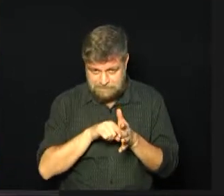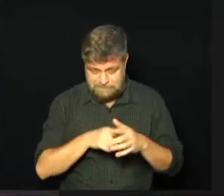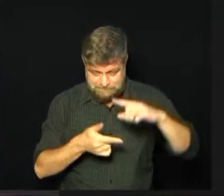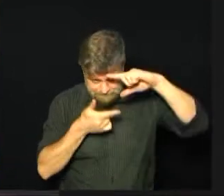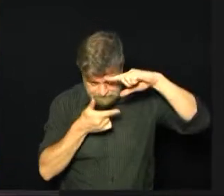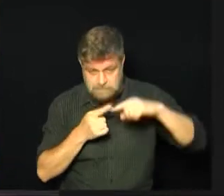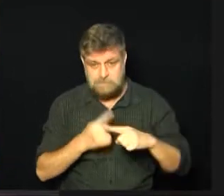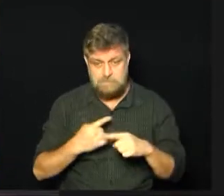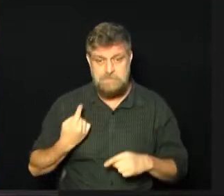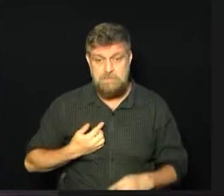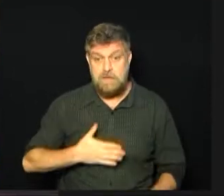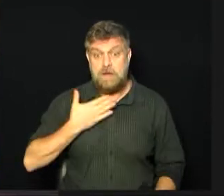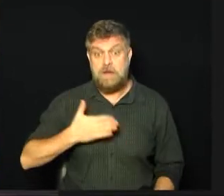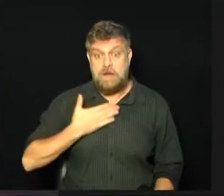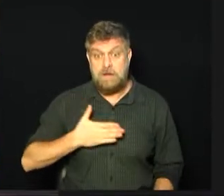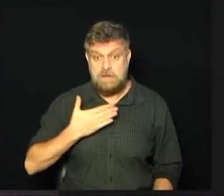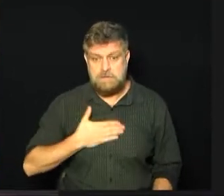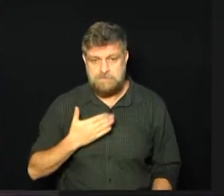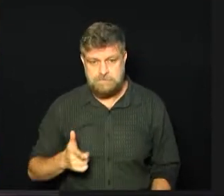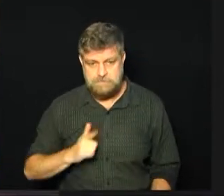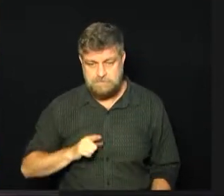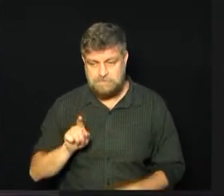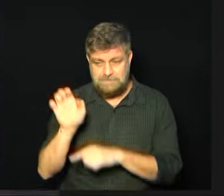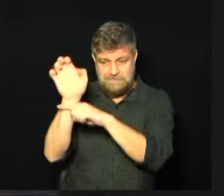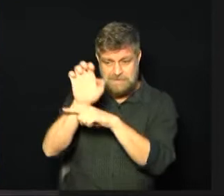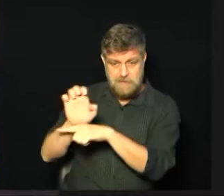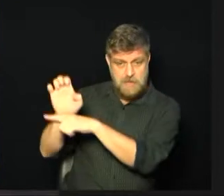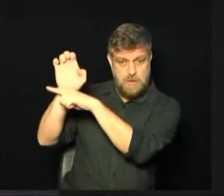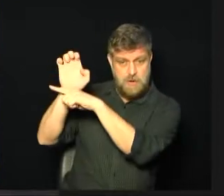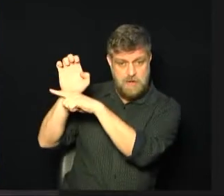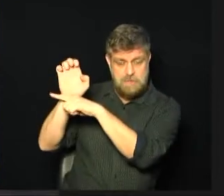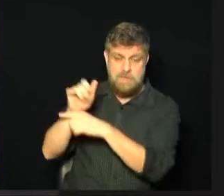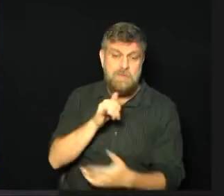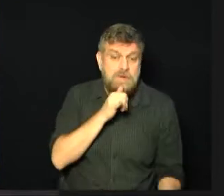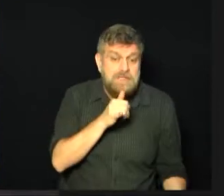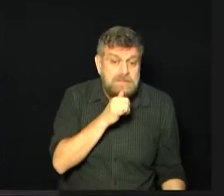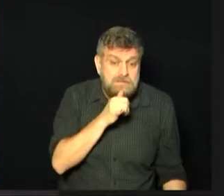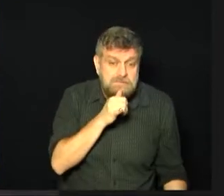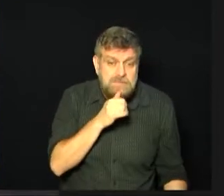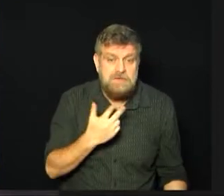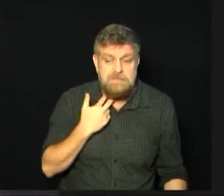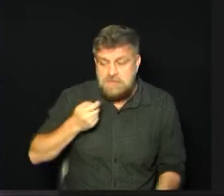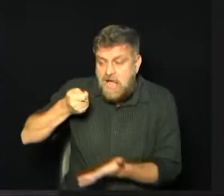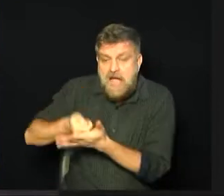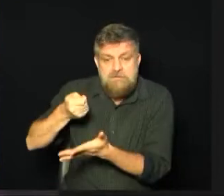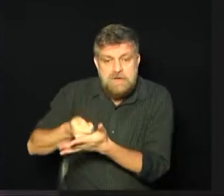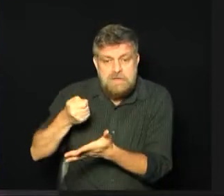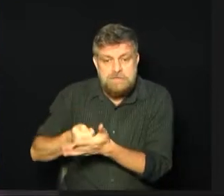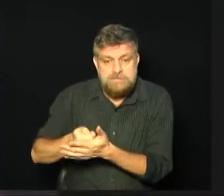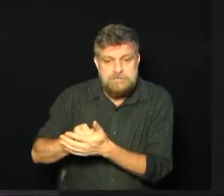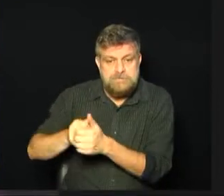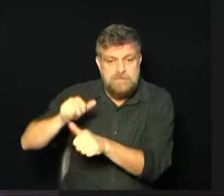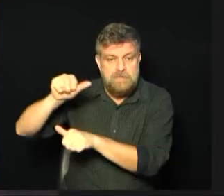ser surpreendido, né? Essa situação da Europa, por exemplo, não dá para se afirmar até que ponto que foi